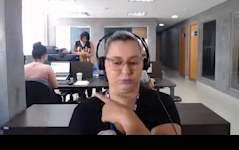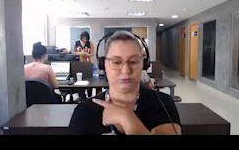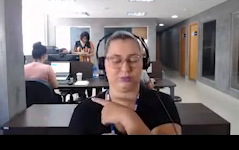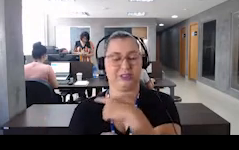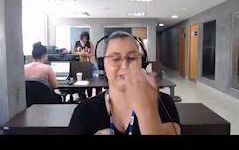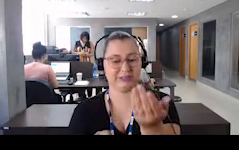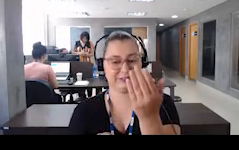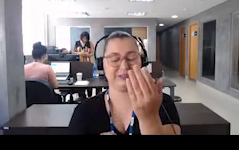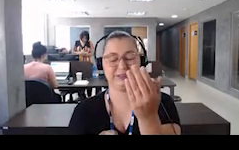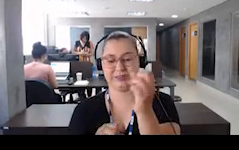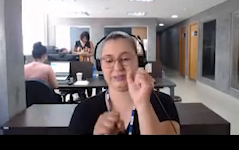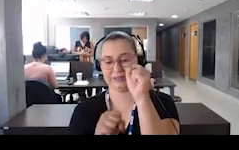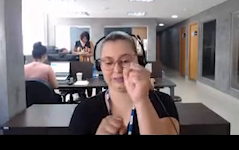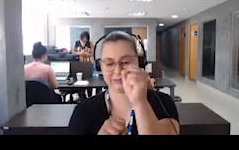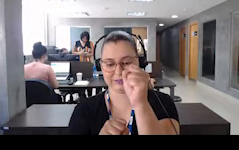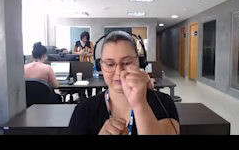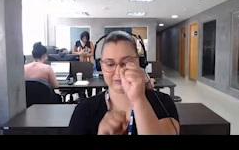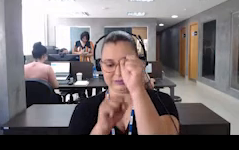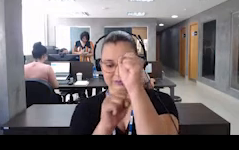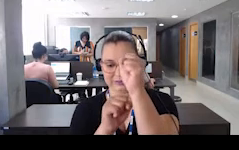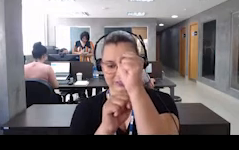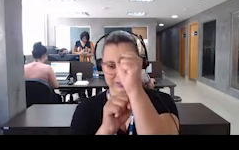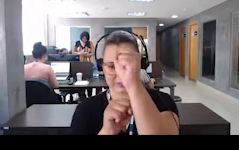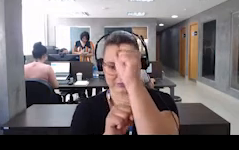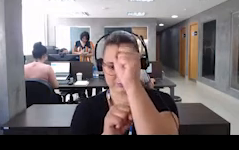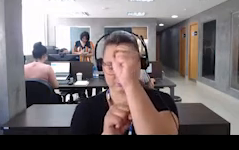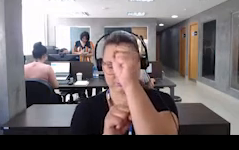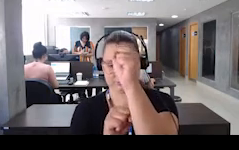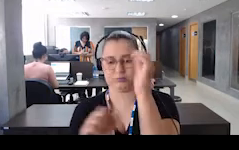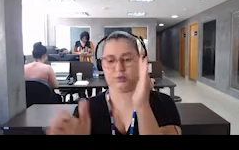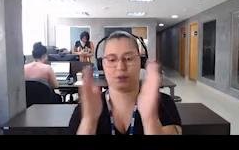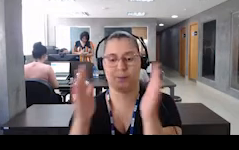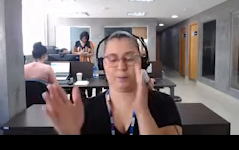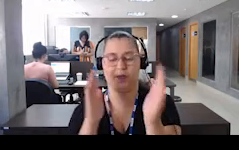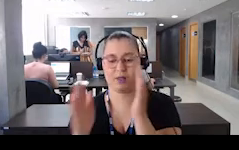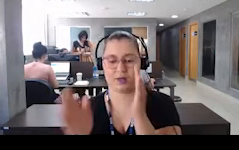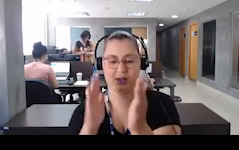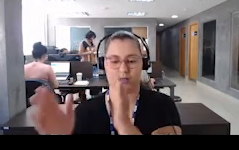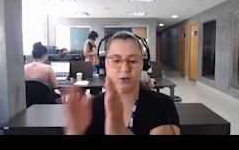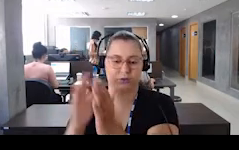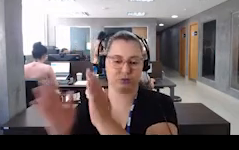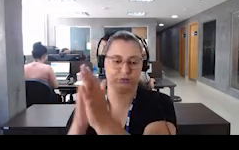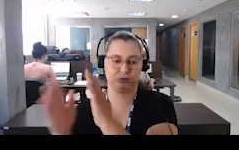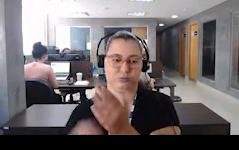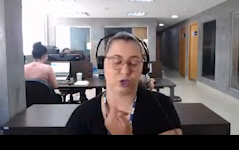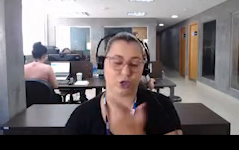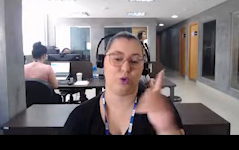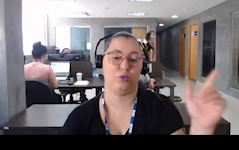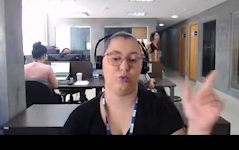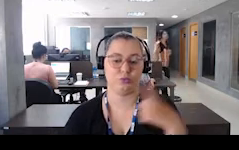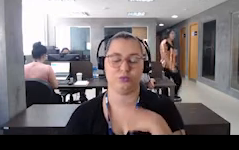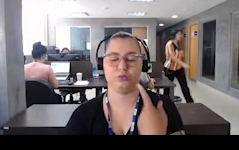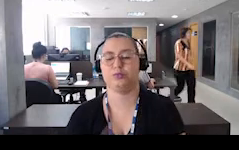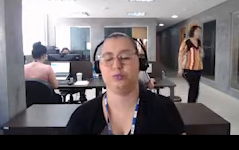em série. Para o circuito em paralelo, que no caso é o das lâmpadas lá, a forma de calcular, ó, a fórmula é